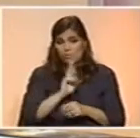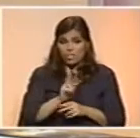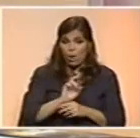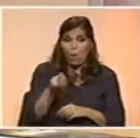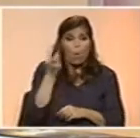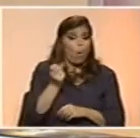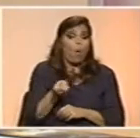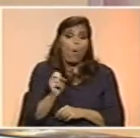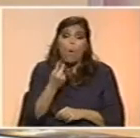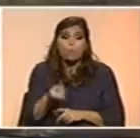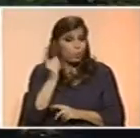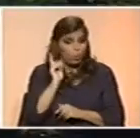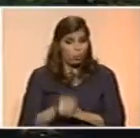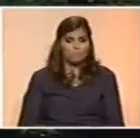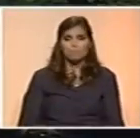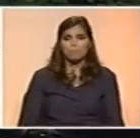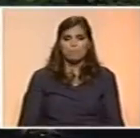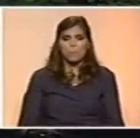não.